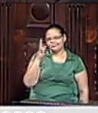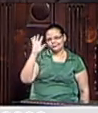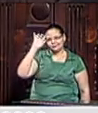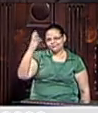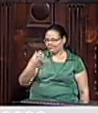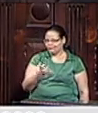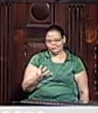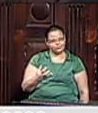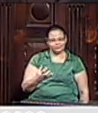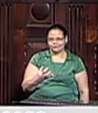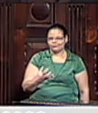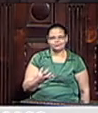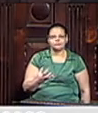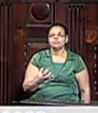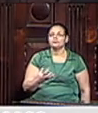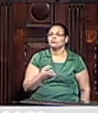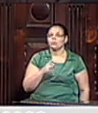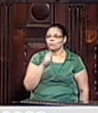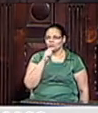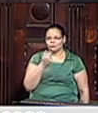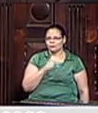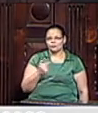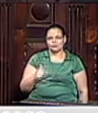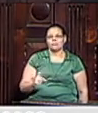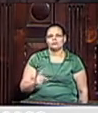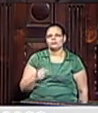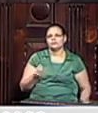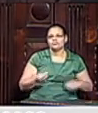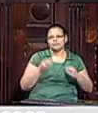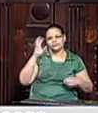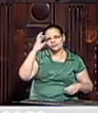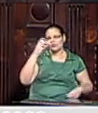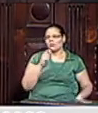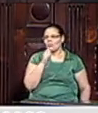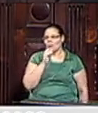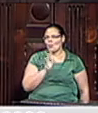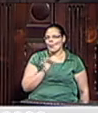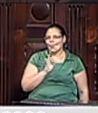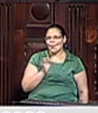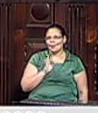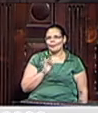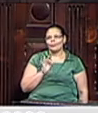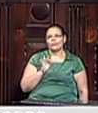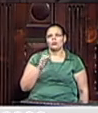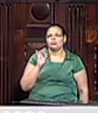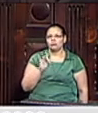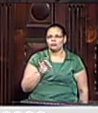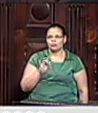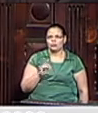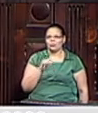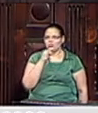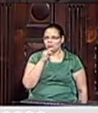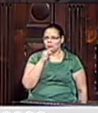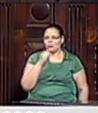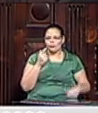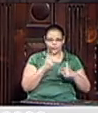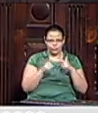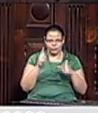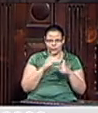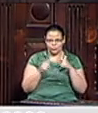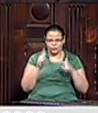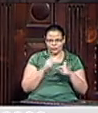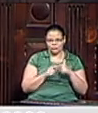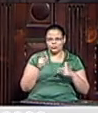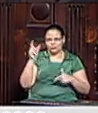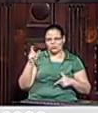há saídas fáceis. Não há saída fácil, nem cortando-se somente a cabeça do problema e